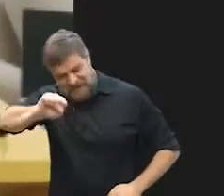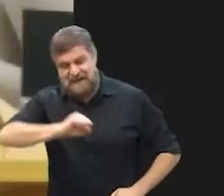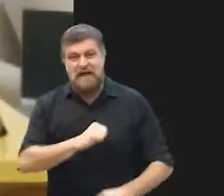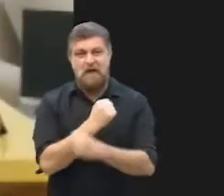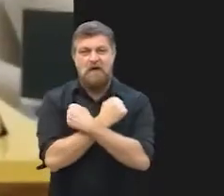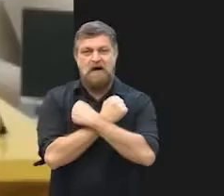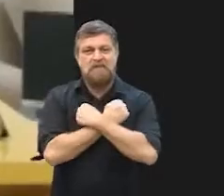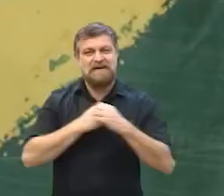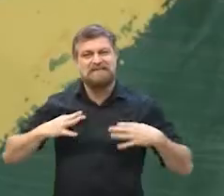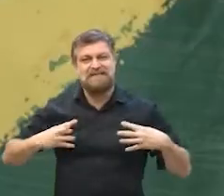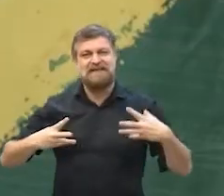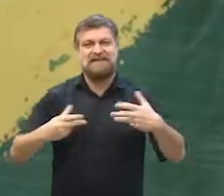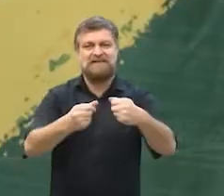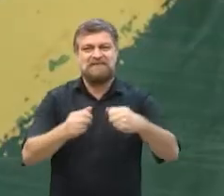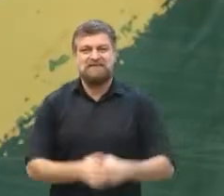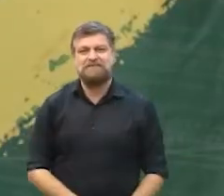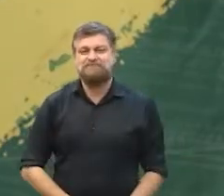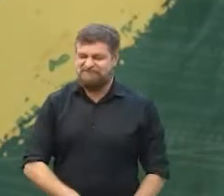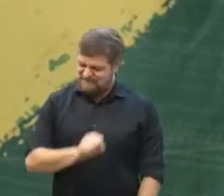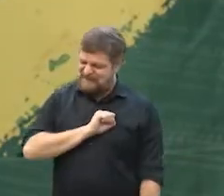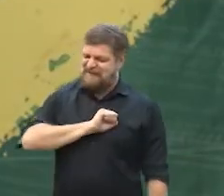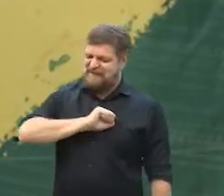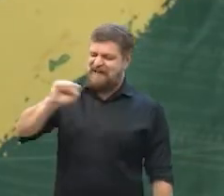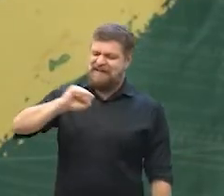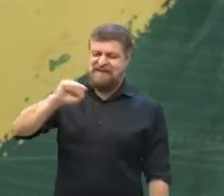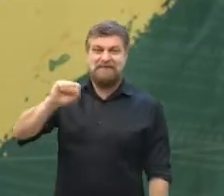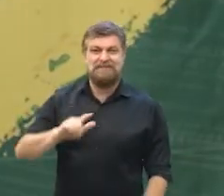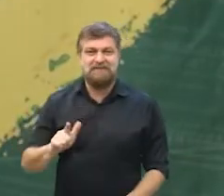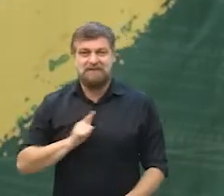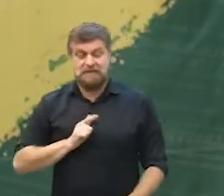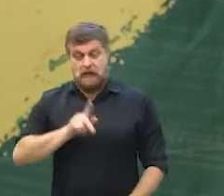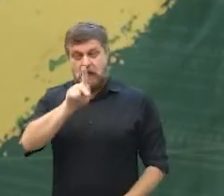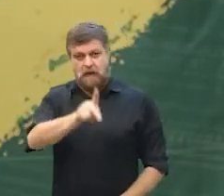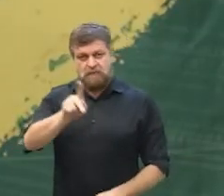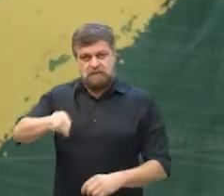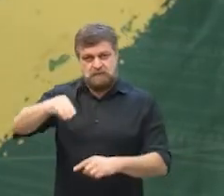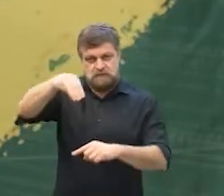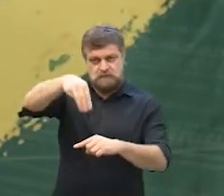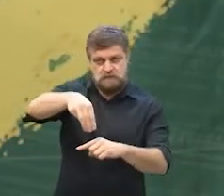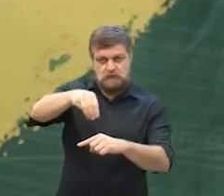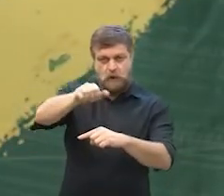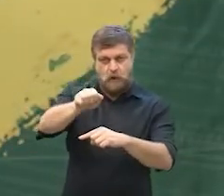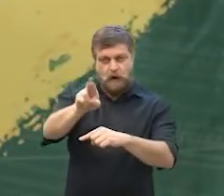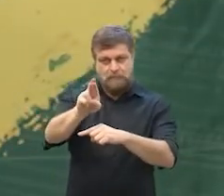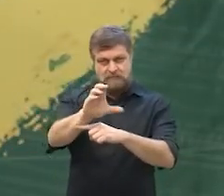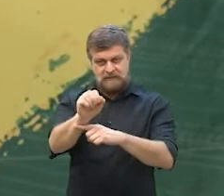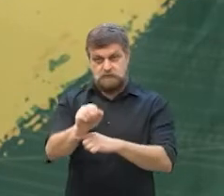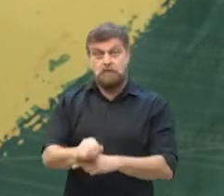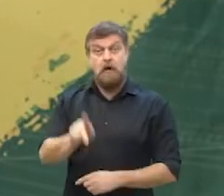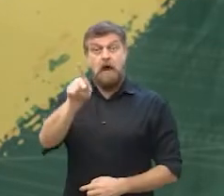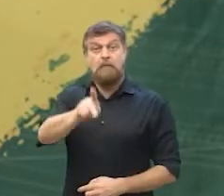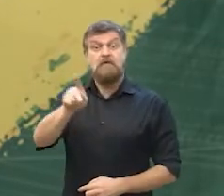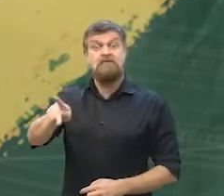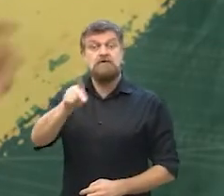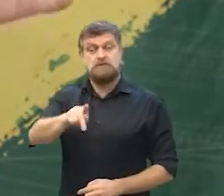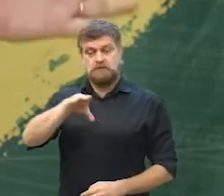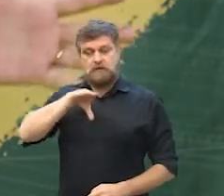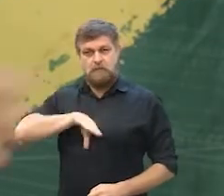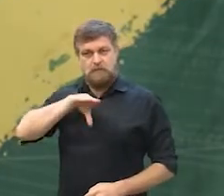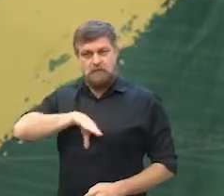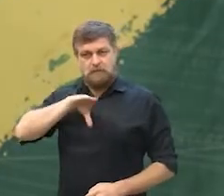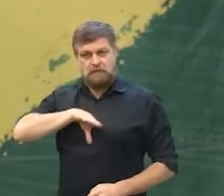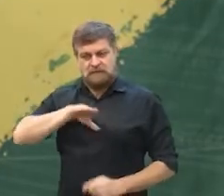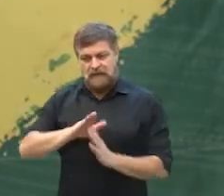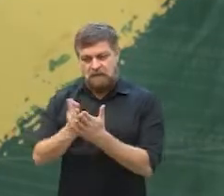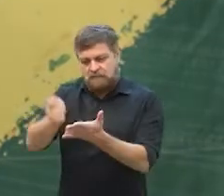para todos, tá bom? Valeu, tá aí o professor Márcio Rabelo, que é professor de português,